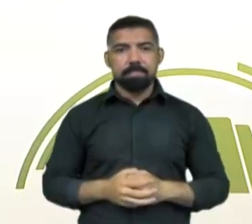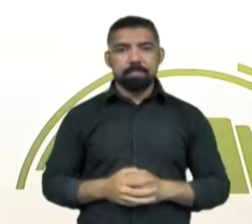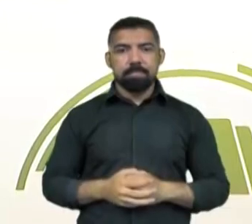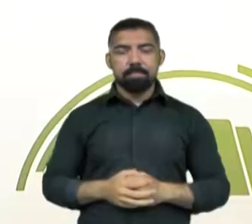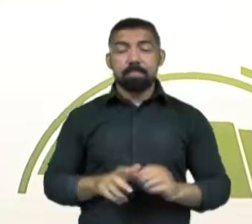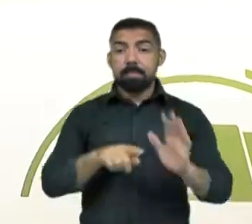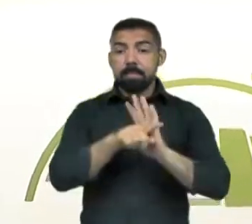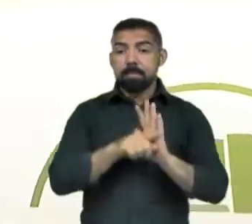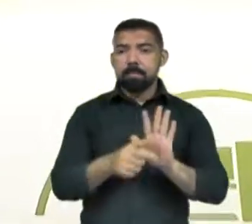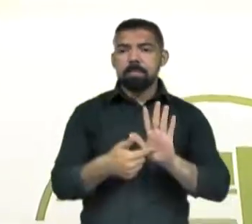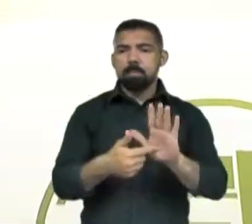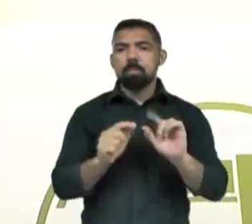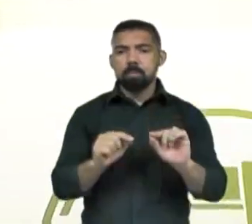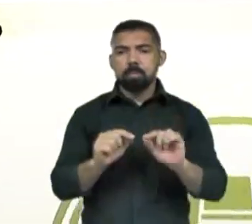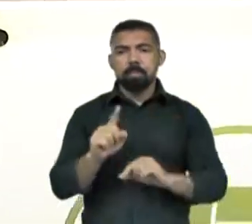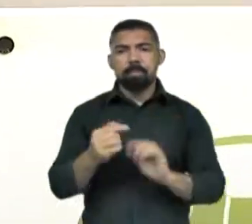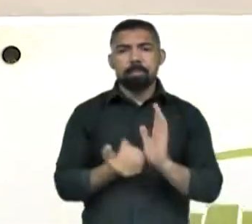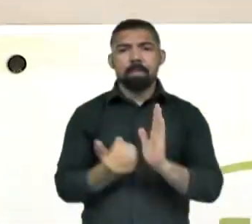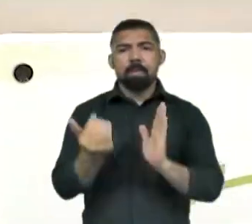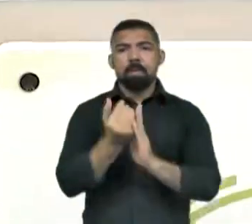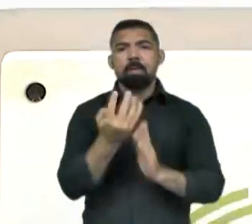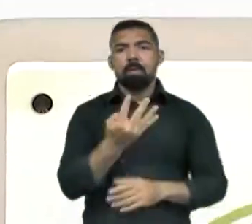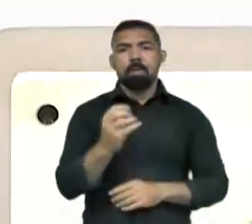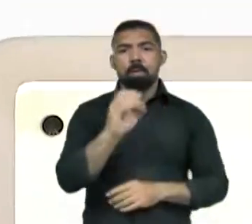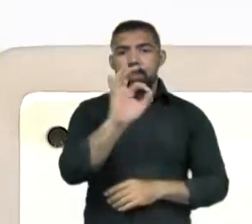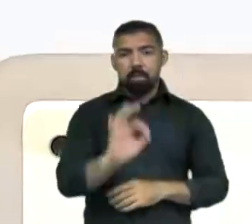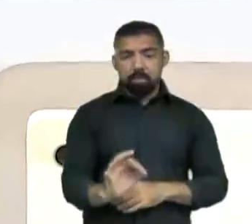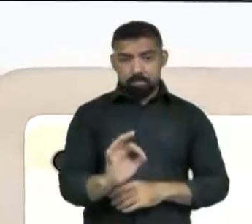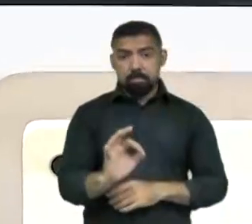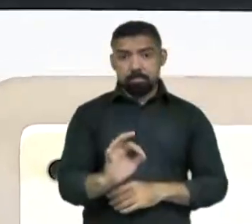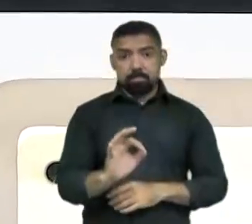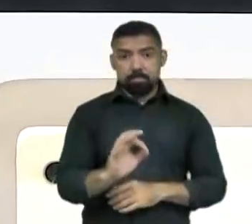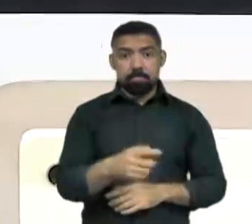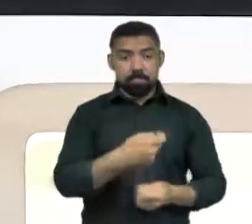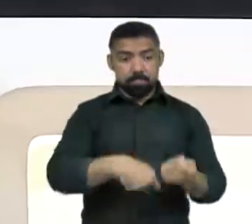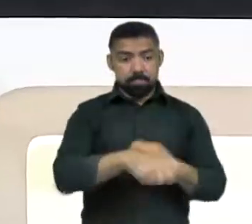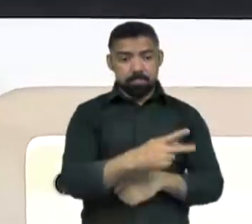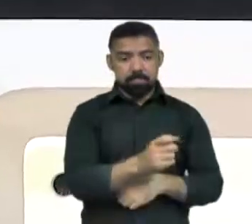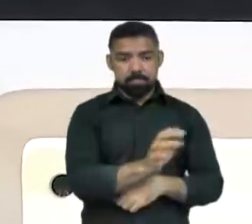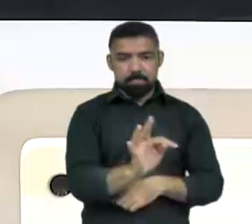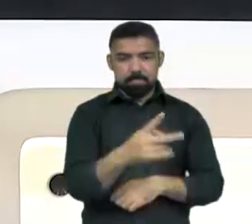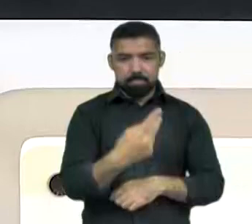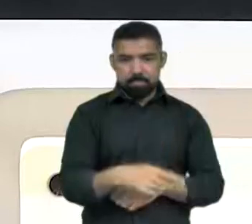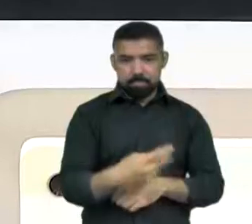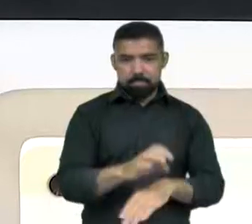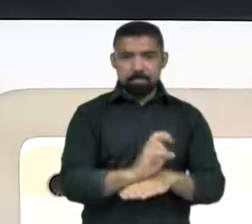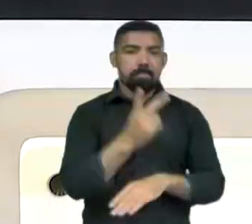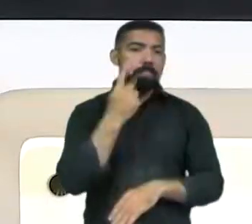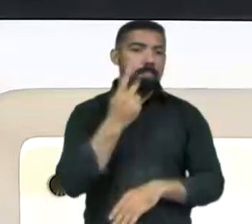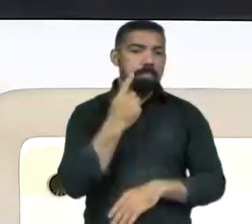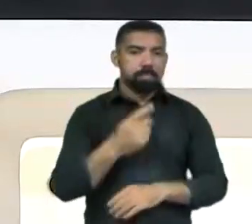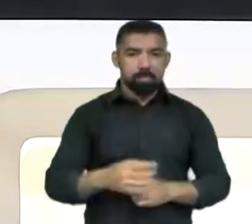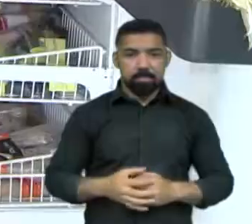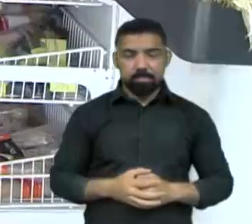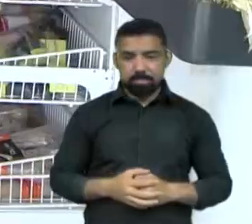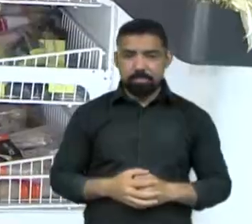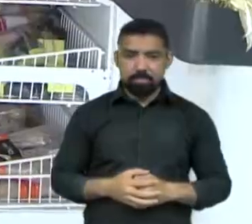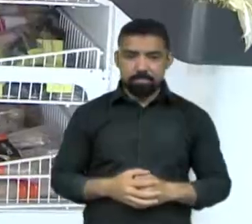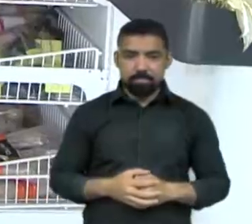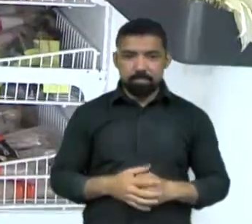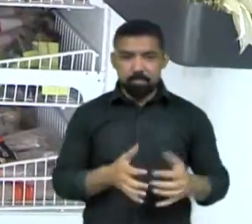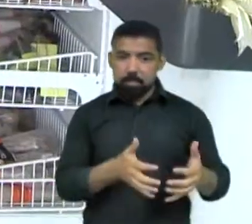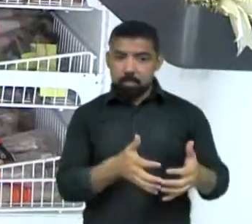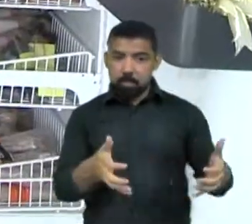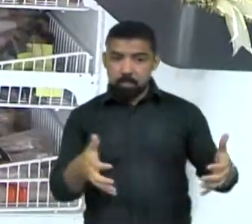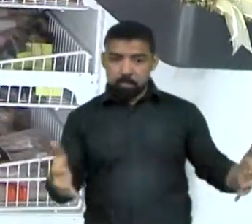Pesquisas indicam crescimento de 40% no mercado pet aqui no Ceará. A expansão do